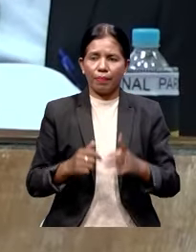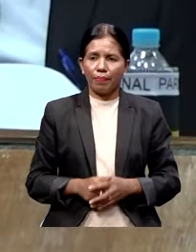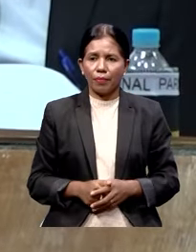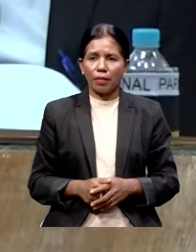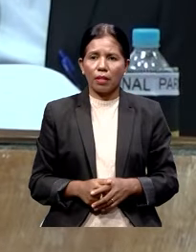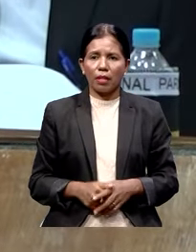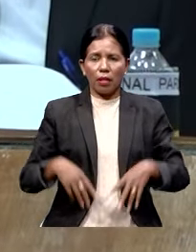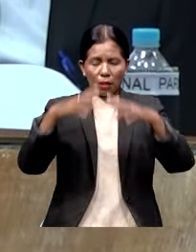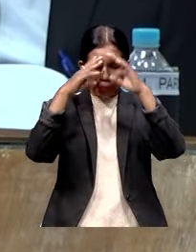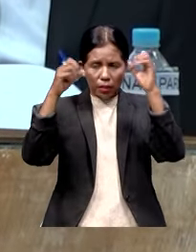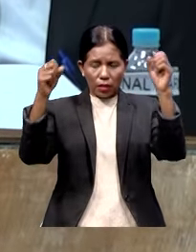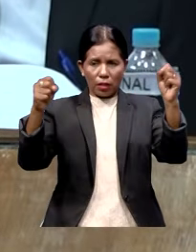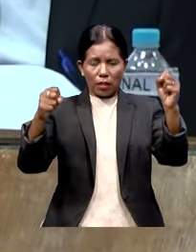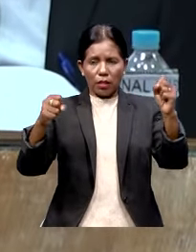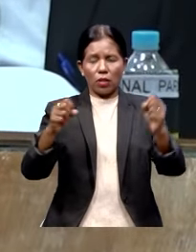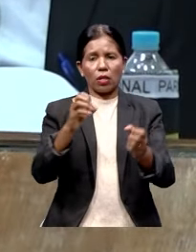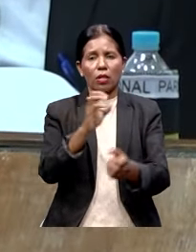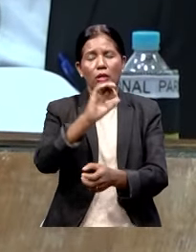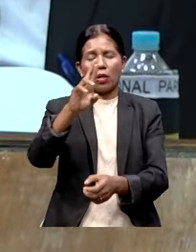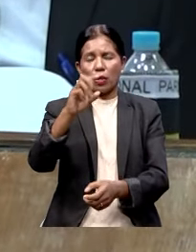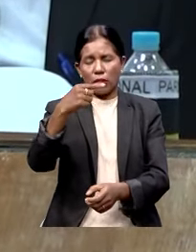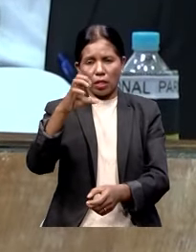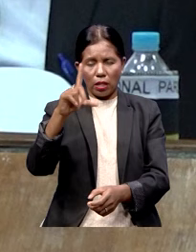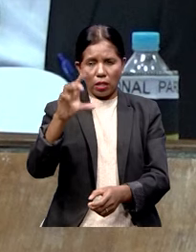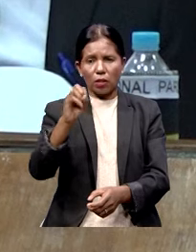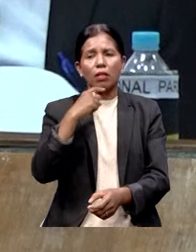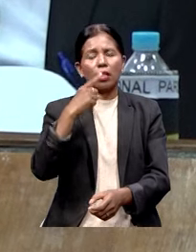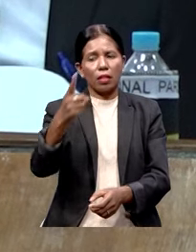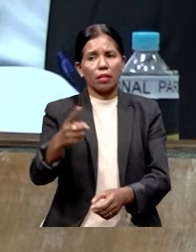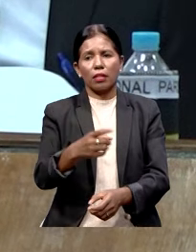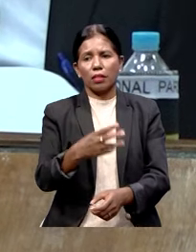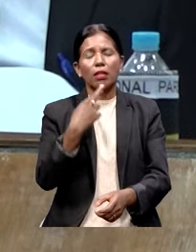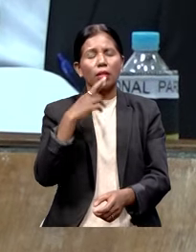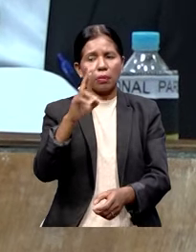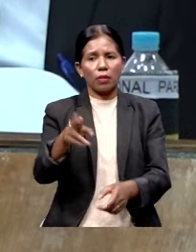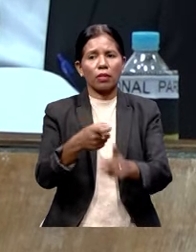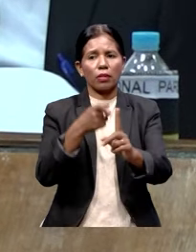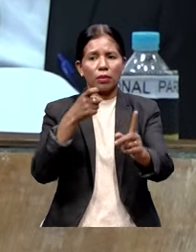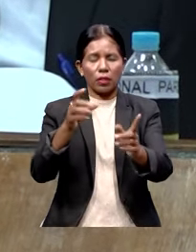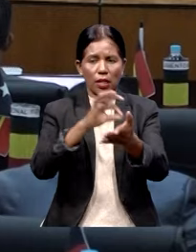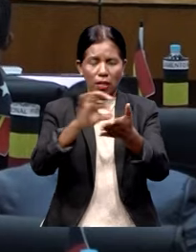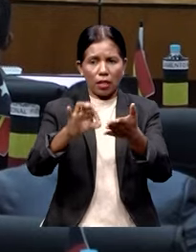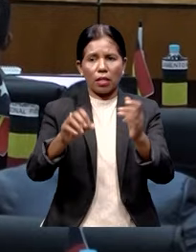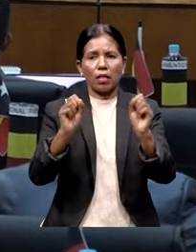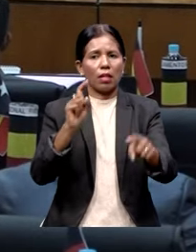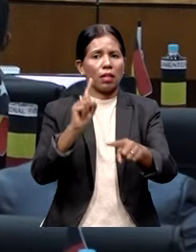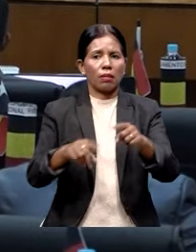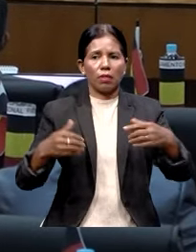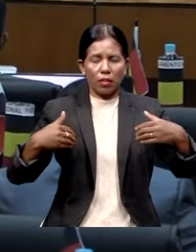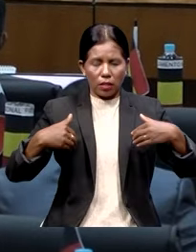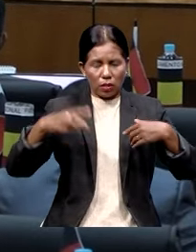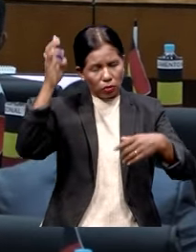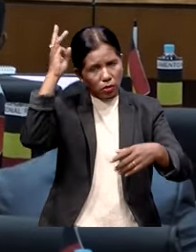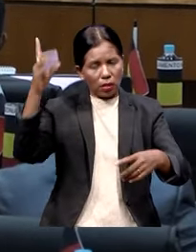né, presidente da autoridade Reoa, Rosero Tiago Lobato, atetem, minha parte se responde a Rússia escrita, a tunela bela moço dúvidas